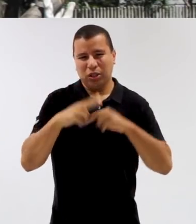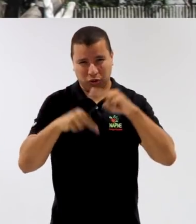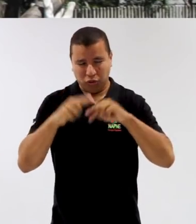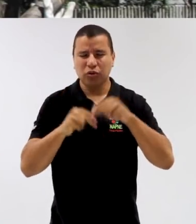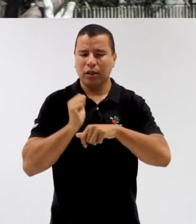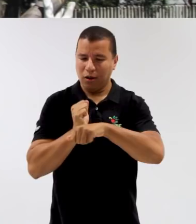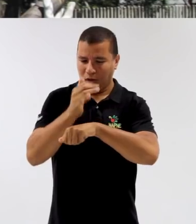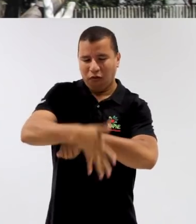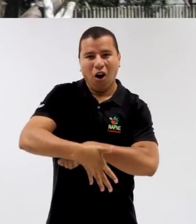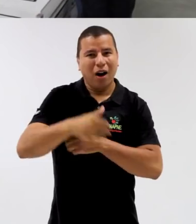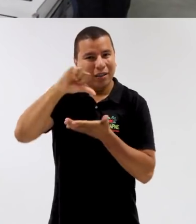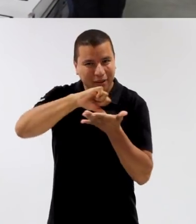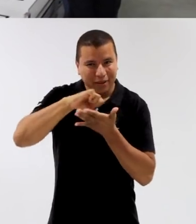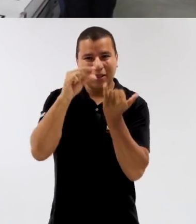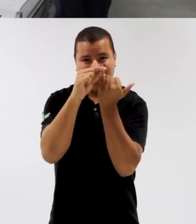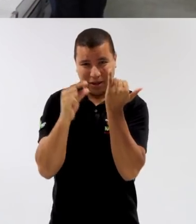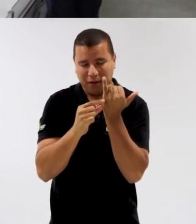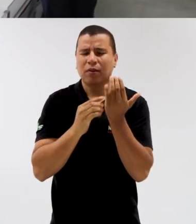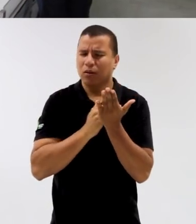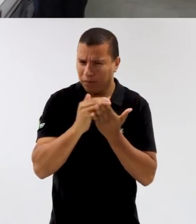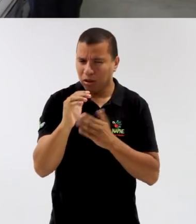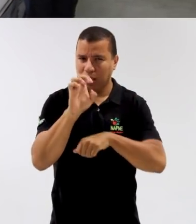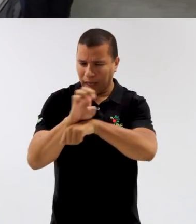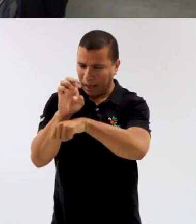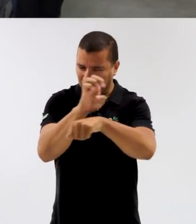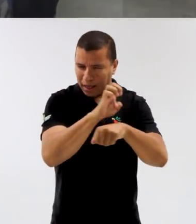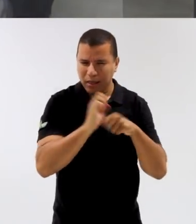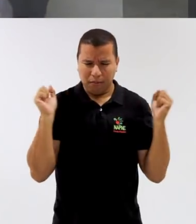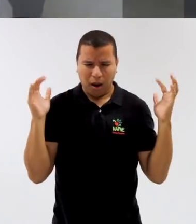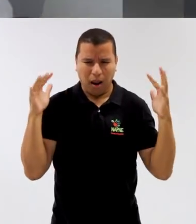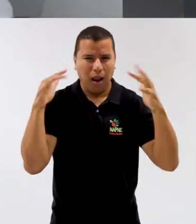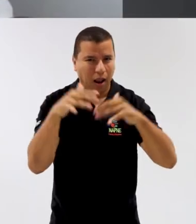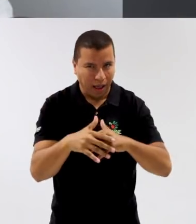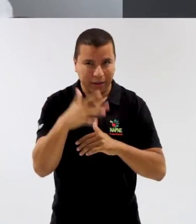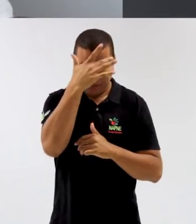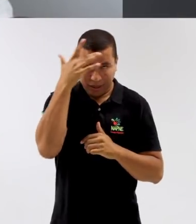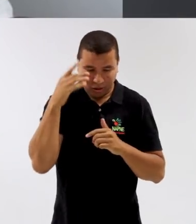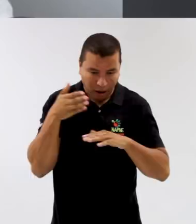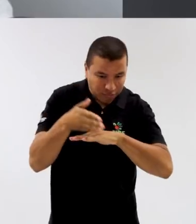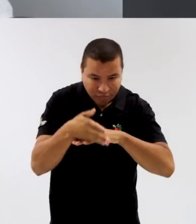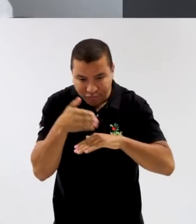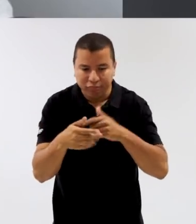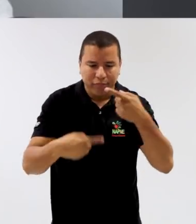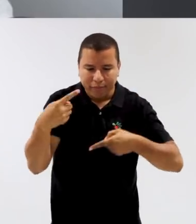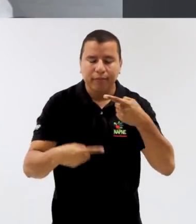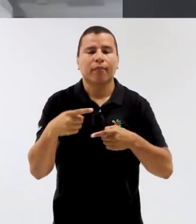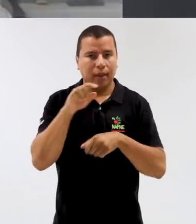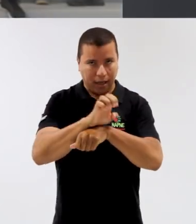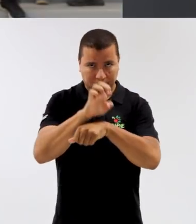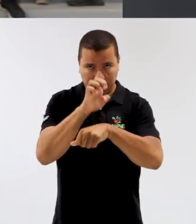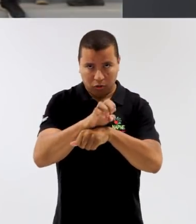iguaçu sedia a etapa estadual em que as equipes dos campi competem entre si da etapa estadual serão escolhidos os representantes